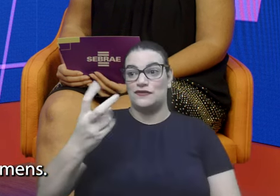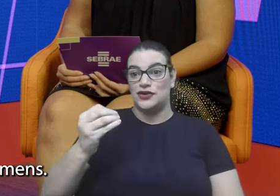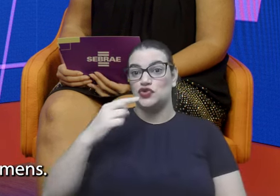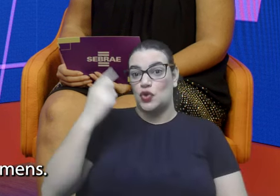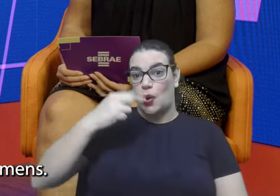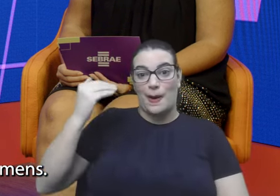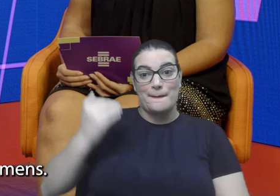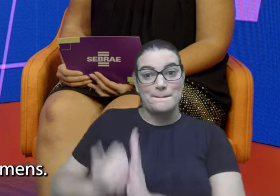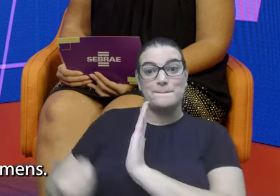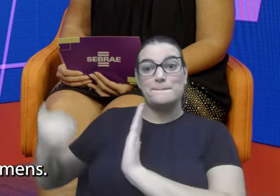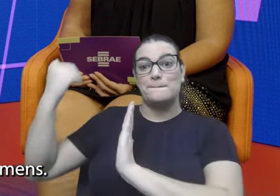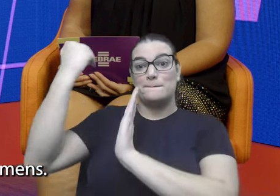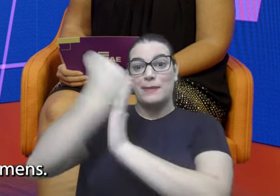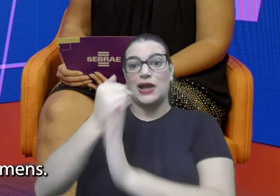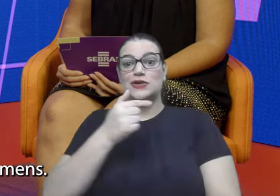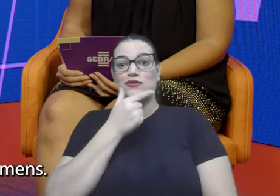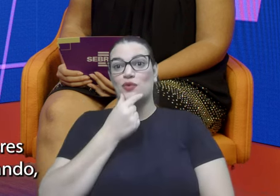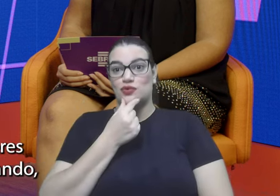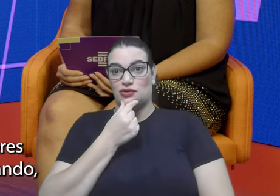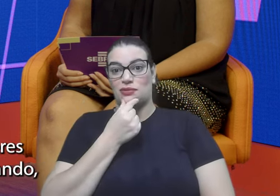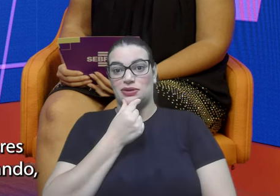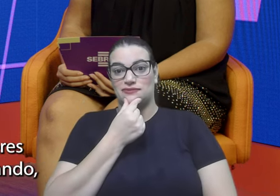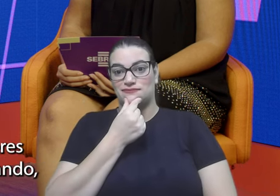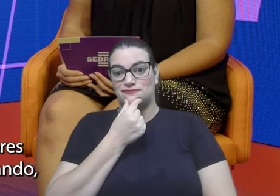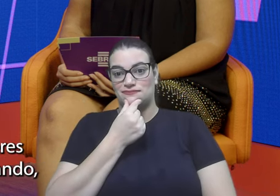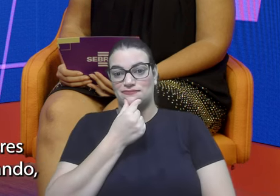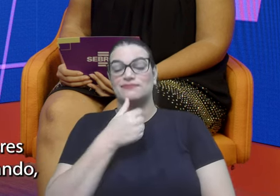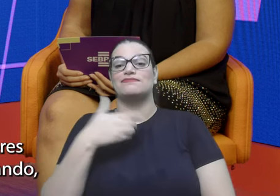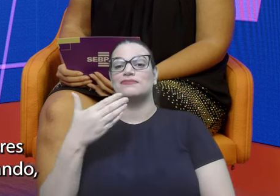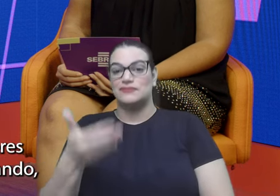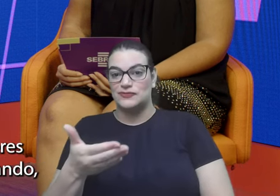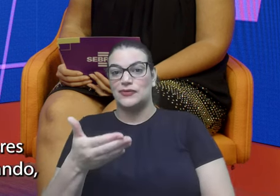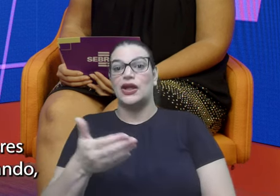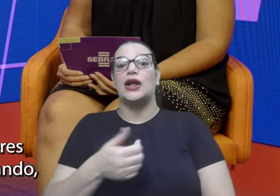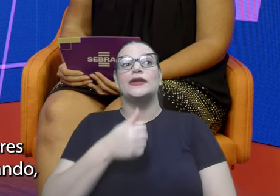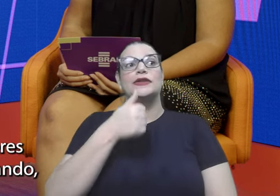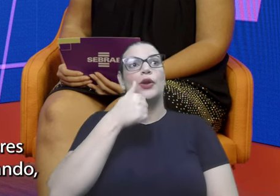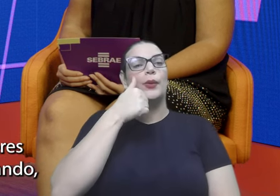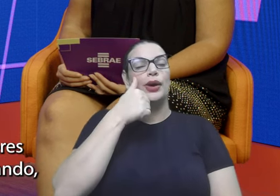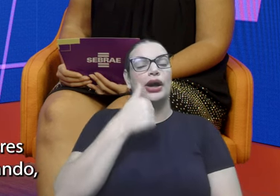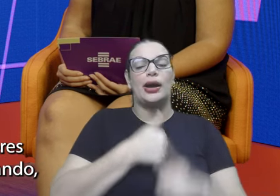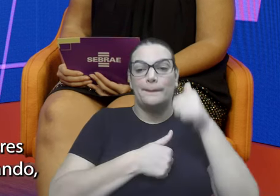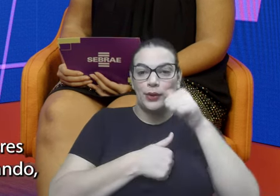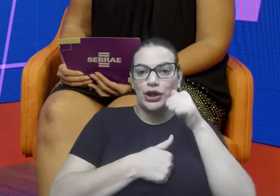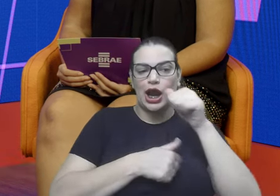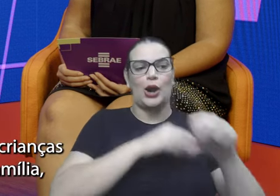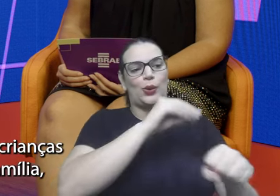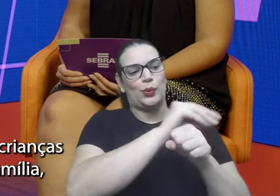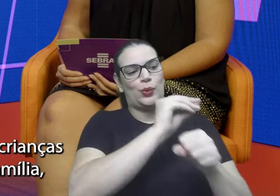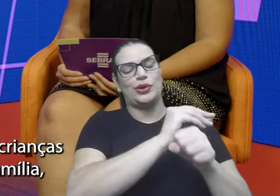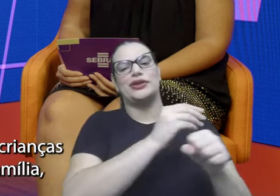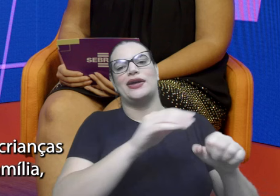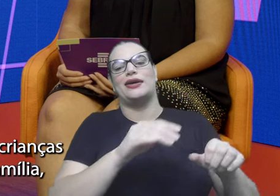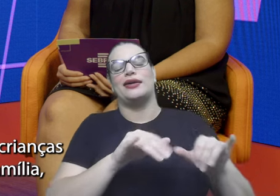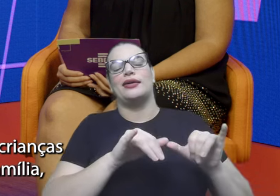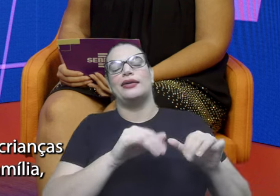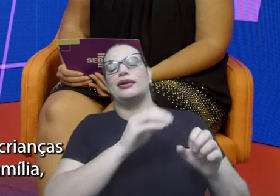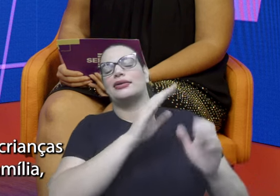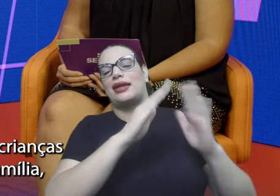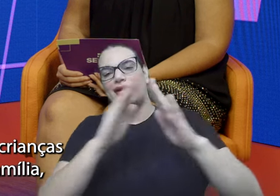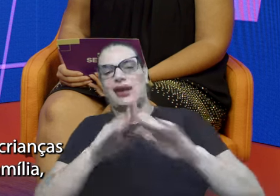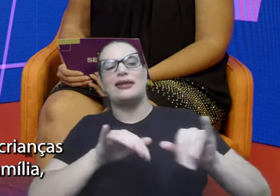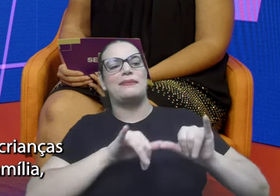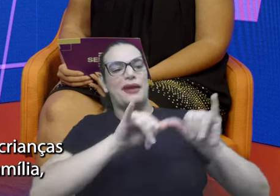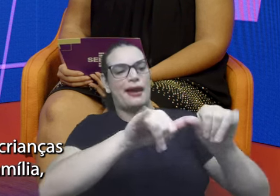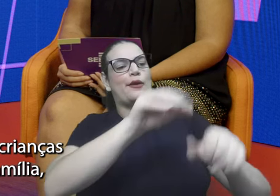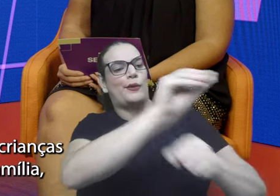horas a mais do que os homens ou seja enquanto as mulheres estão cuidando da casa cuidando fazendo mercado cuidando